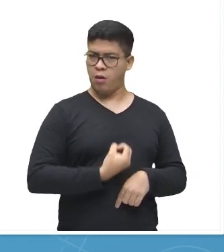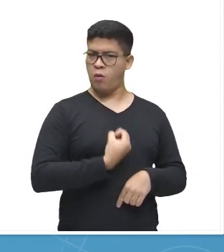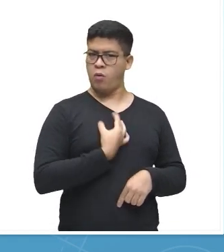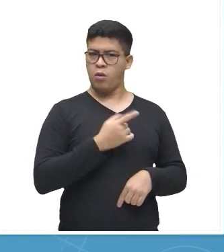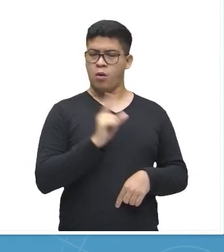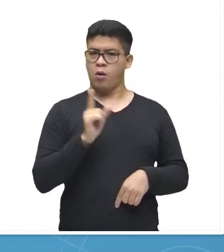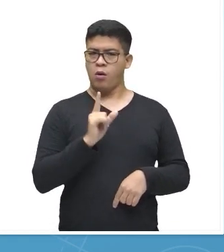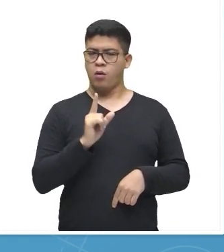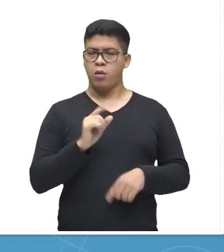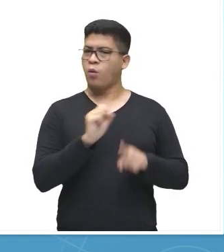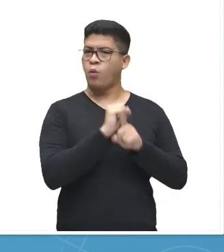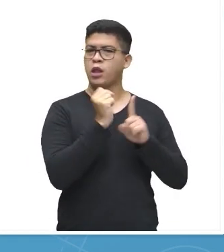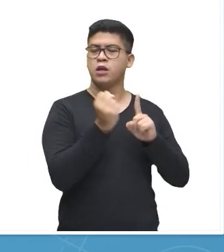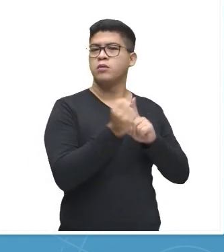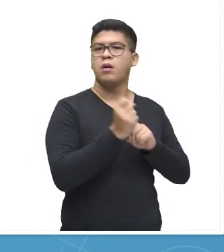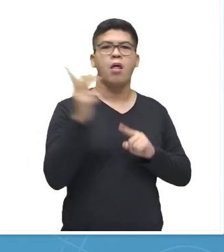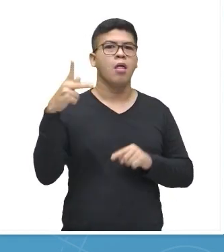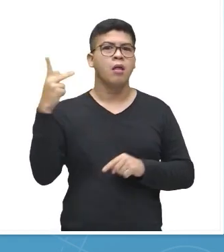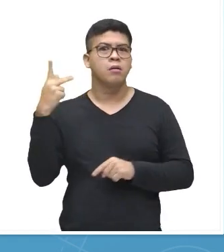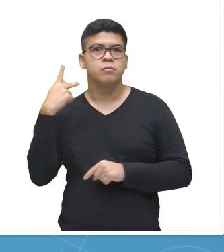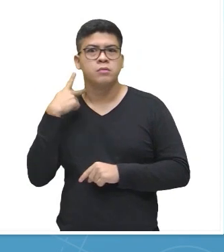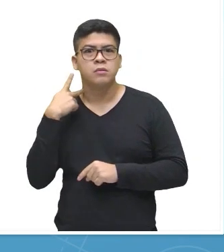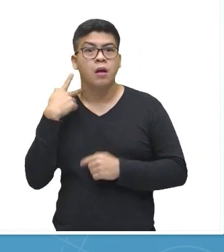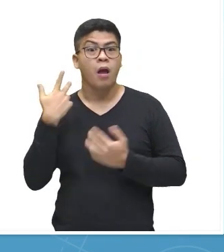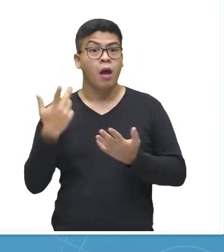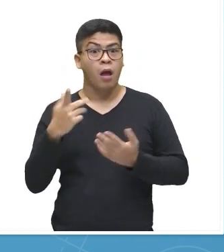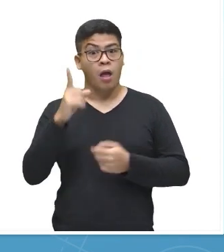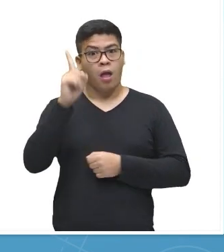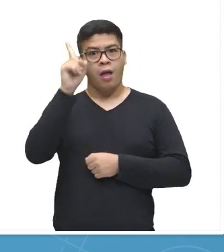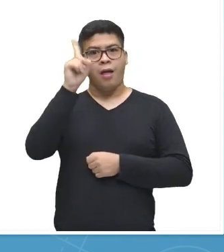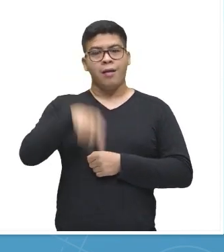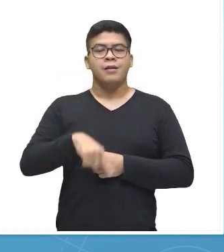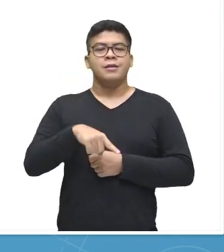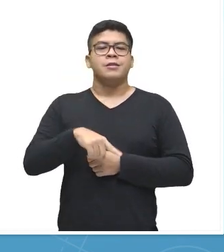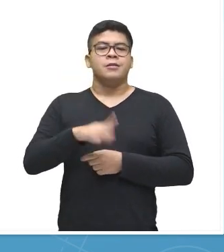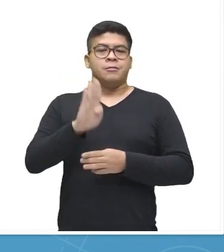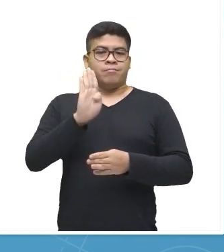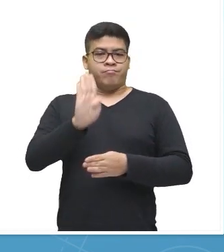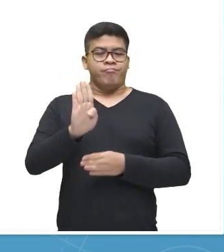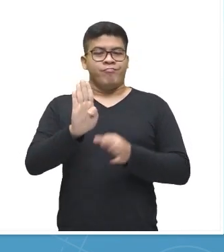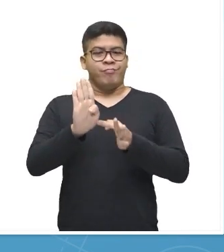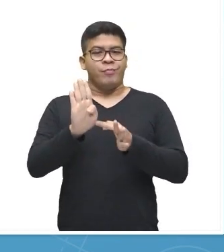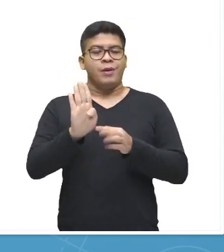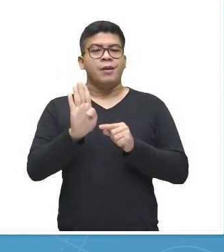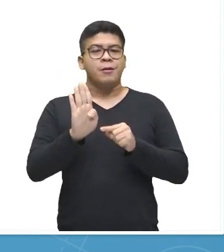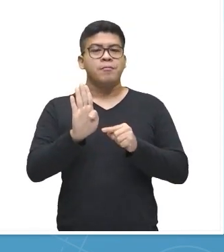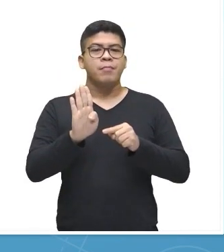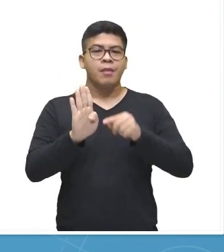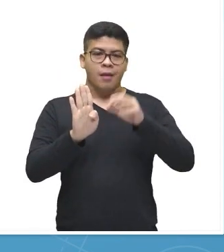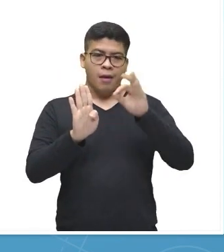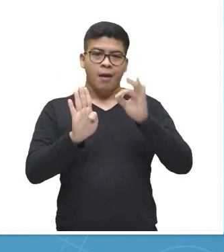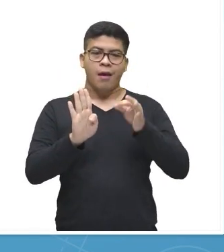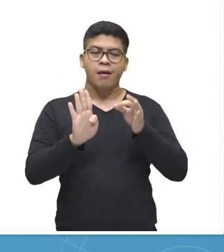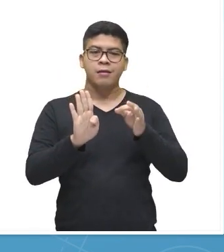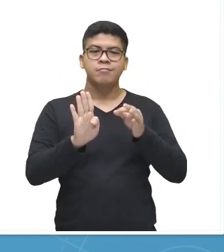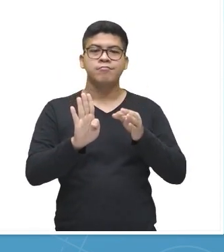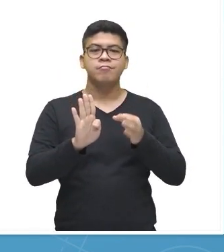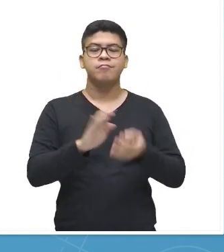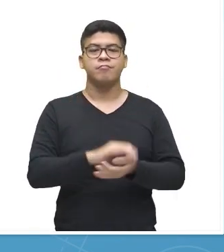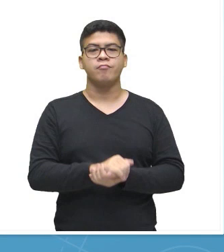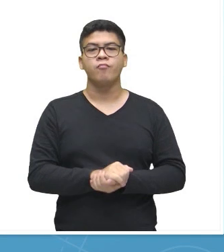social nem na política. Então, é essa aí a nossa resposta. É essa